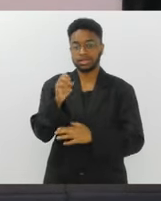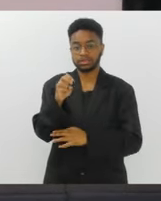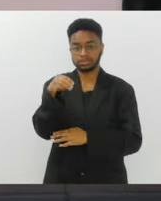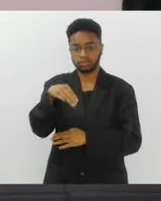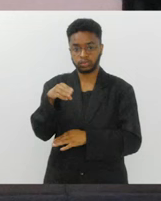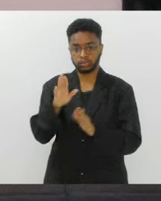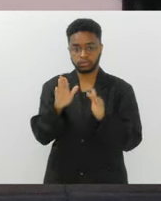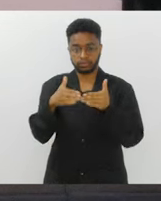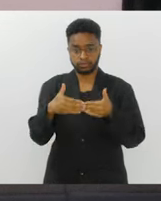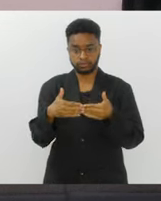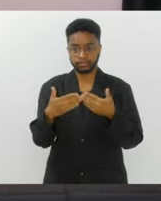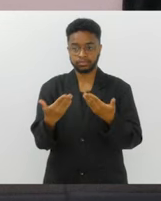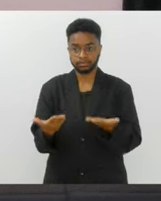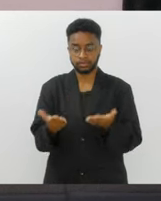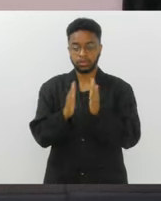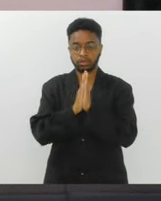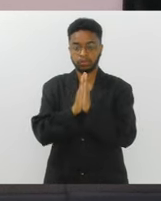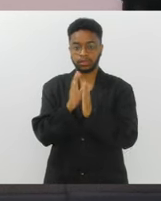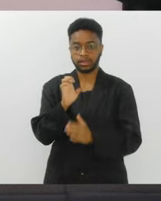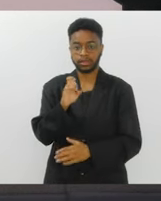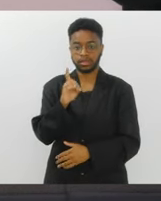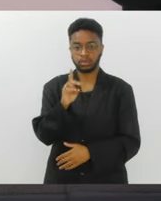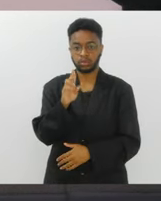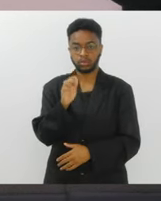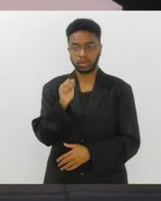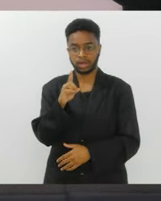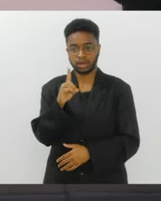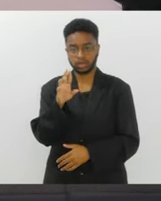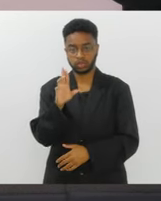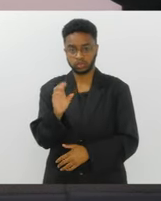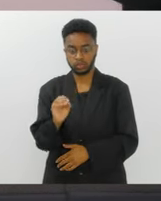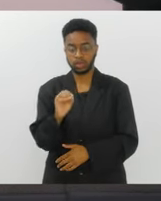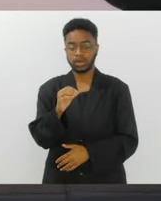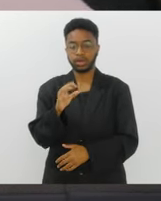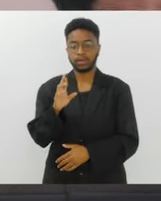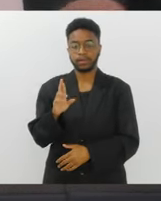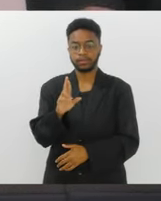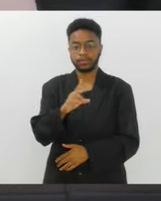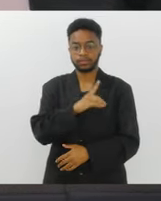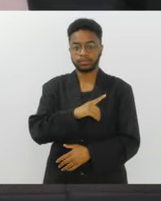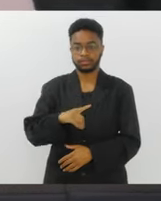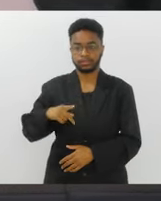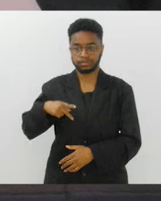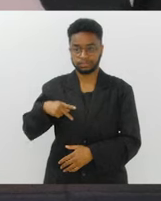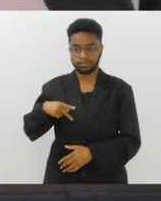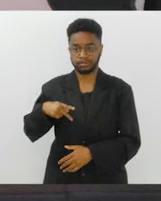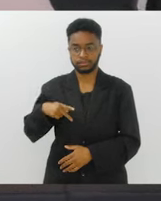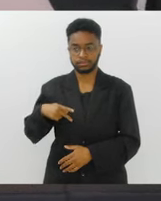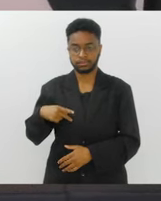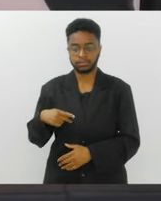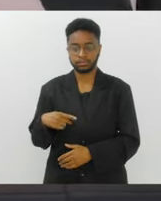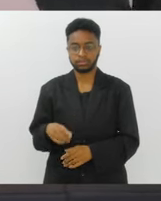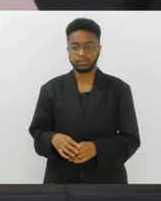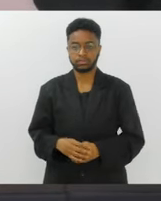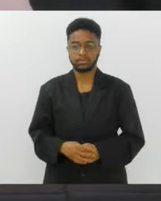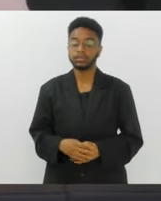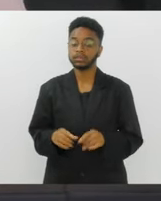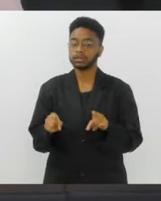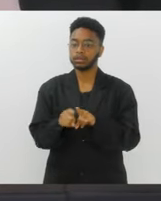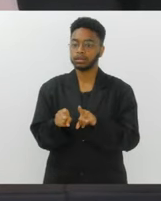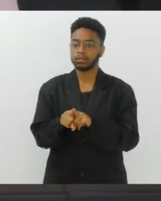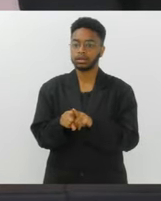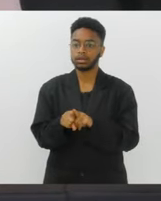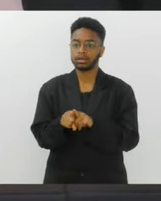isso. Por favor, doutor Eduardo Show, que representa aqui a Defensoria e, evidentemente, faz